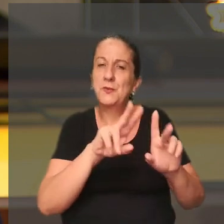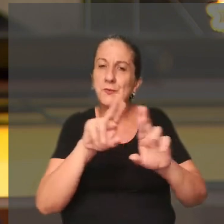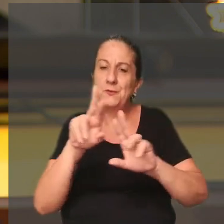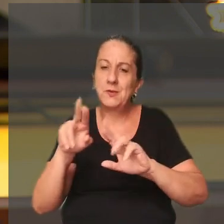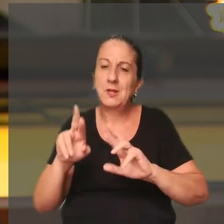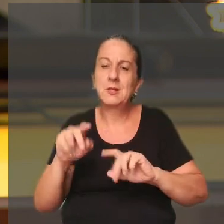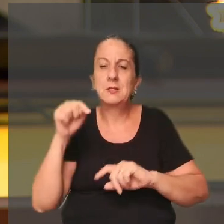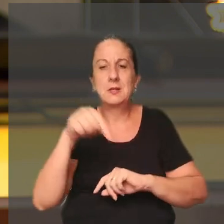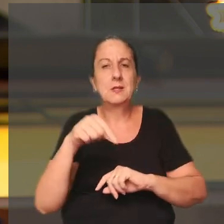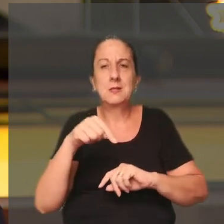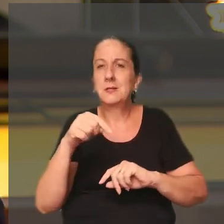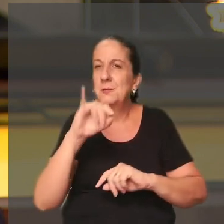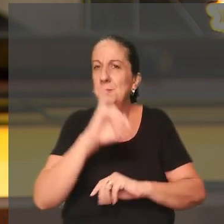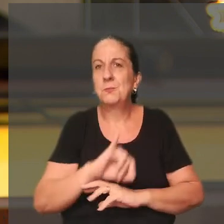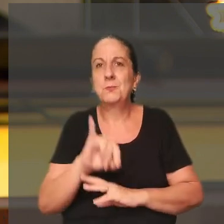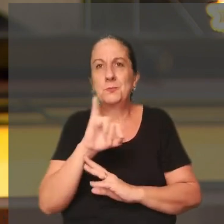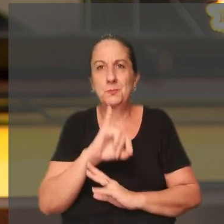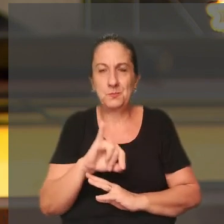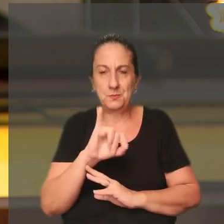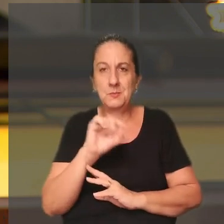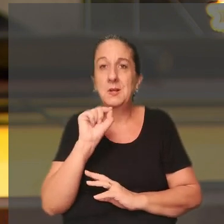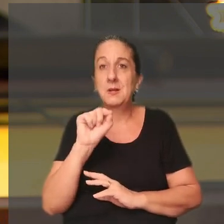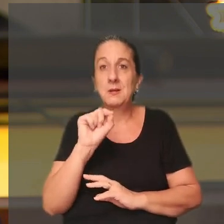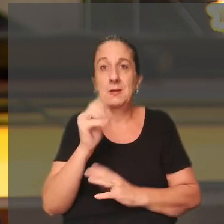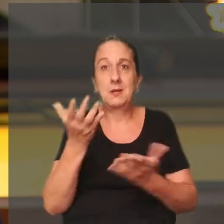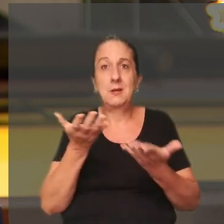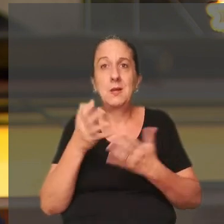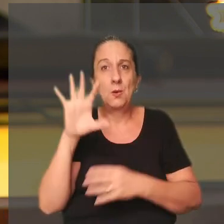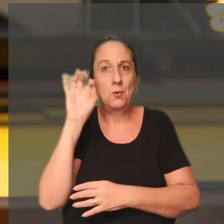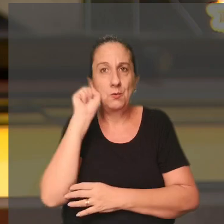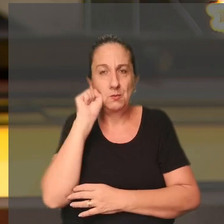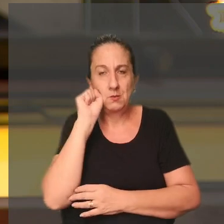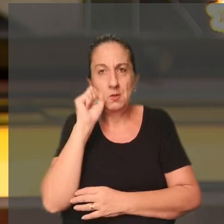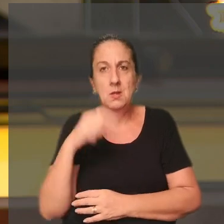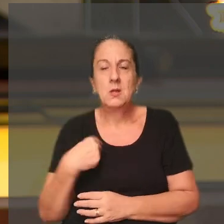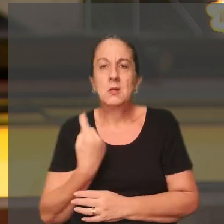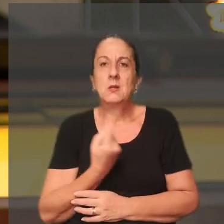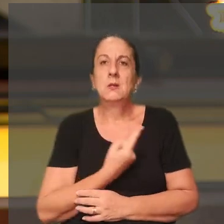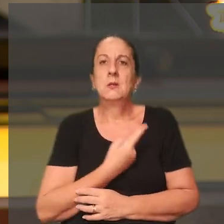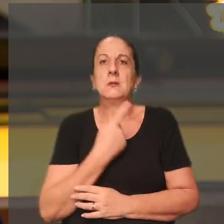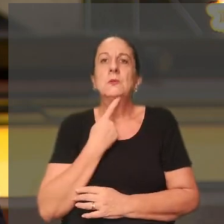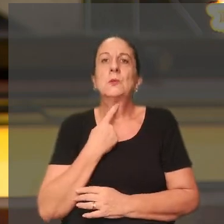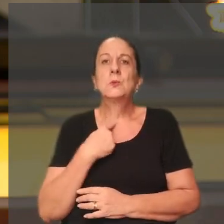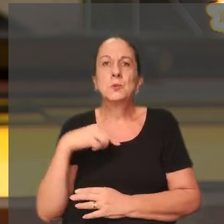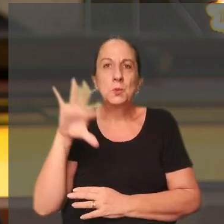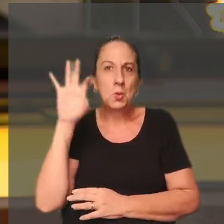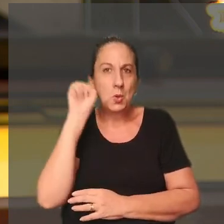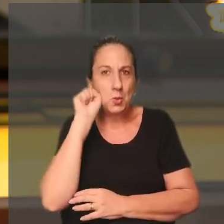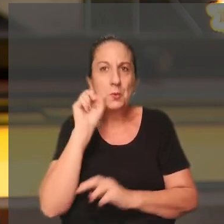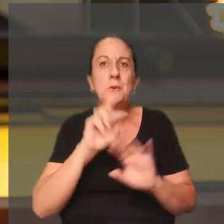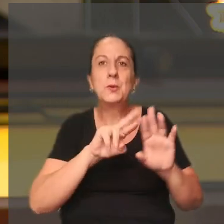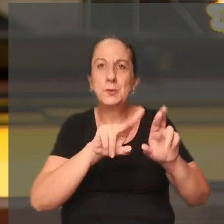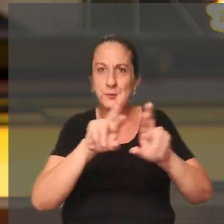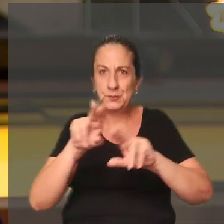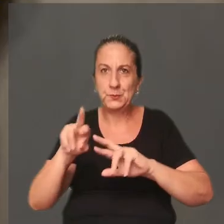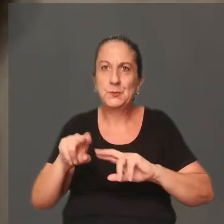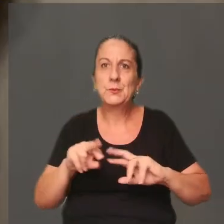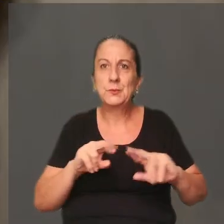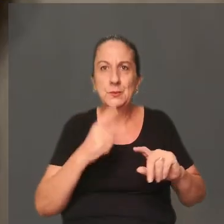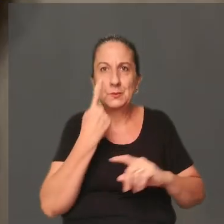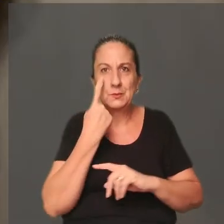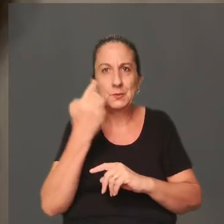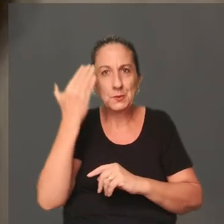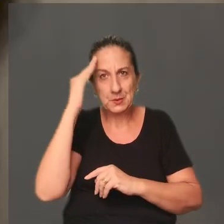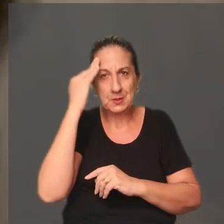As divergências aqui são ricas para quem quer ouvi-las. E nós gostamos de ouvir as divergências